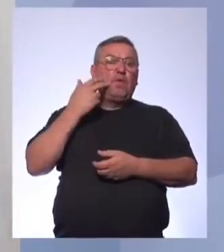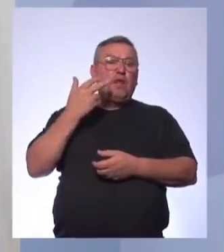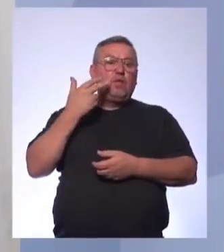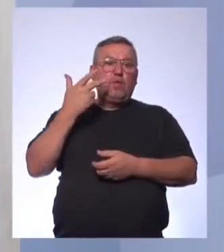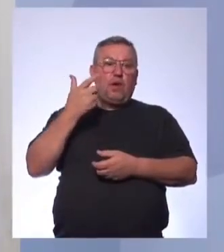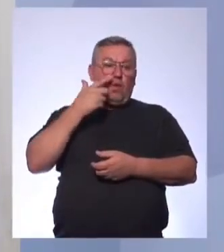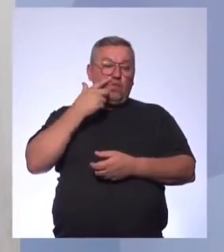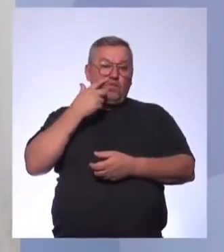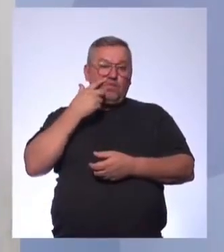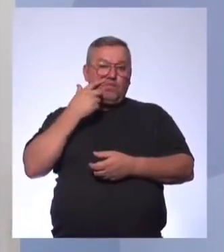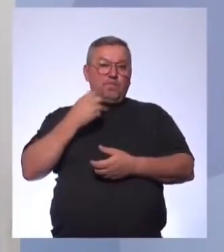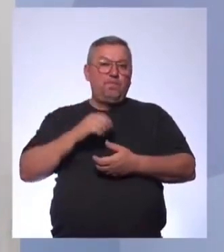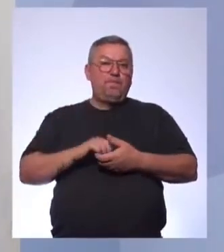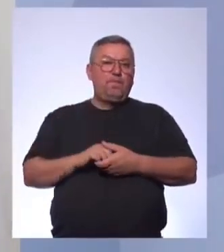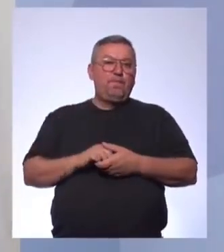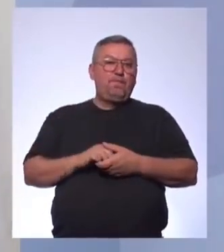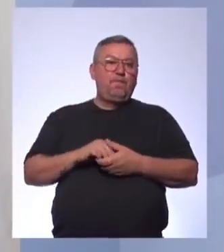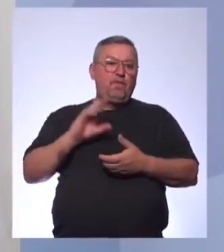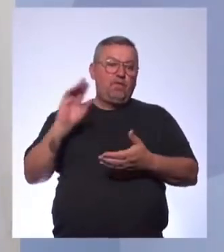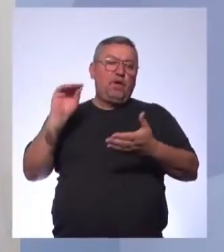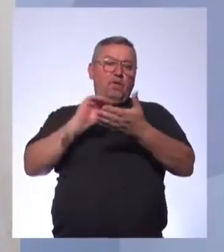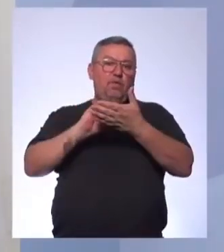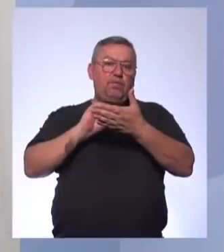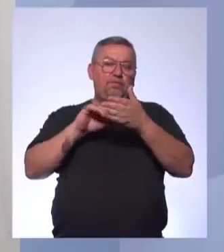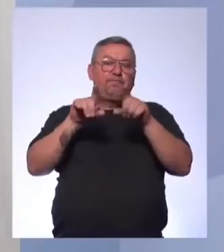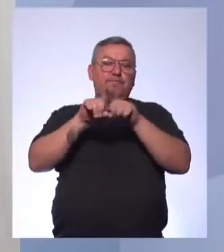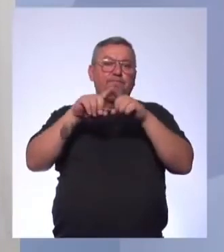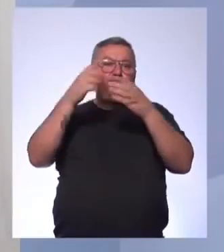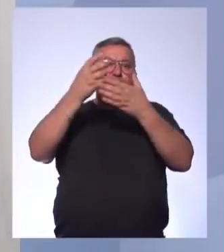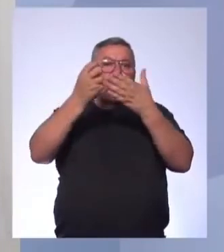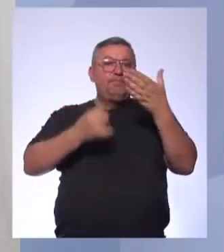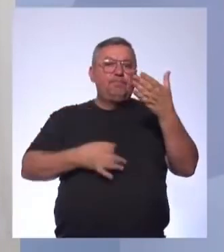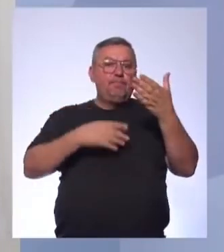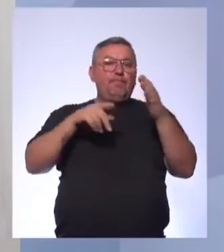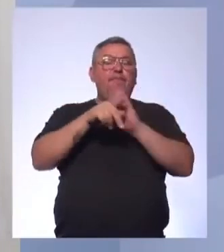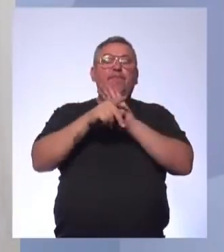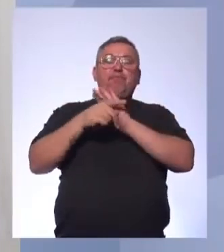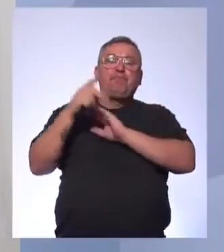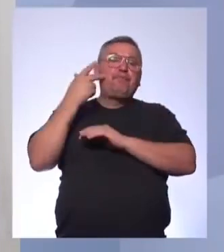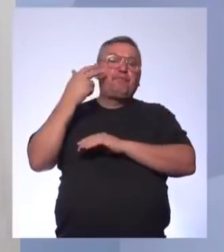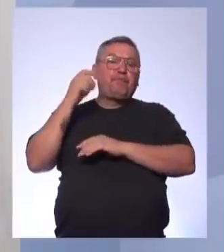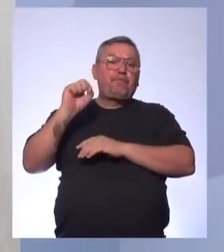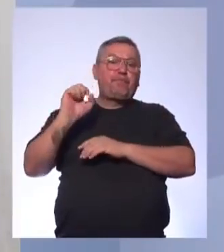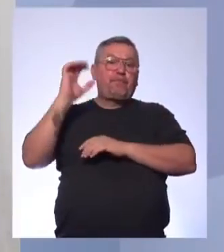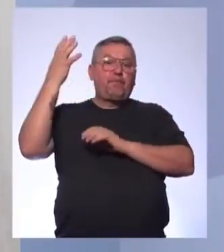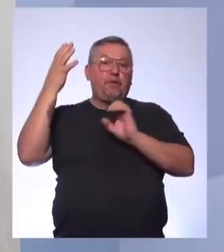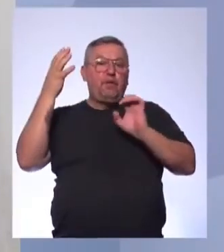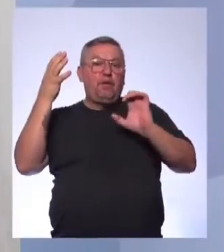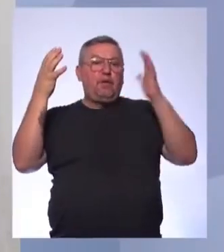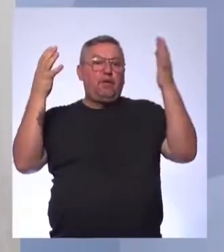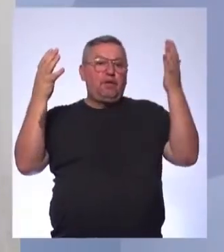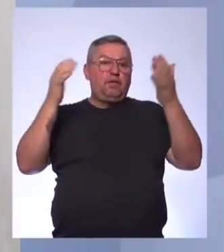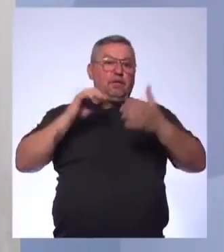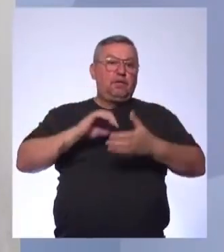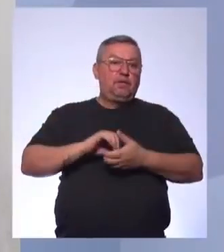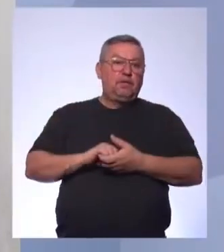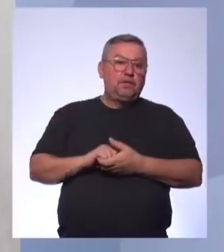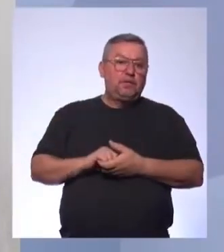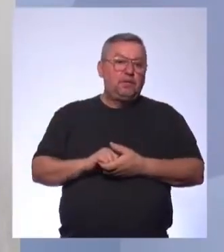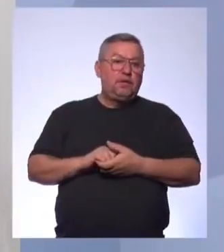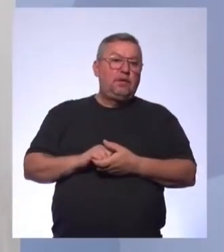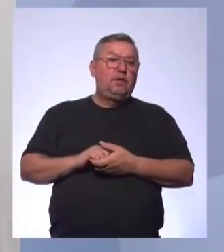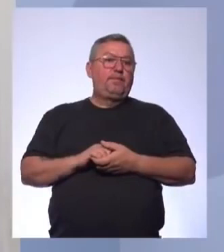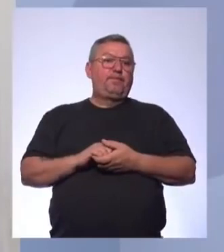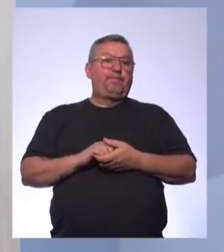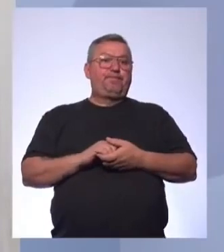What are natural phenomena? Então, de acordo com o que nós vimos, essa é a definição de fenômenos naturais. Natural phenomena are natural events